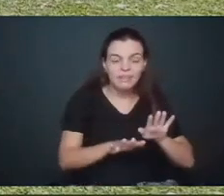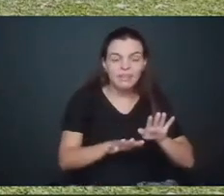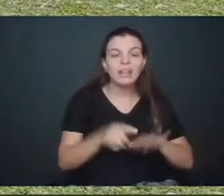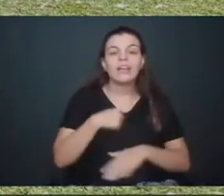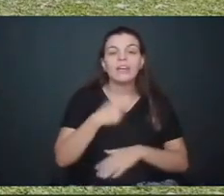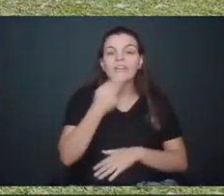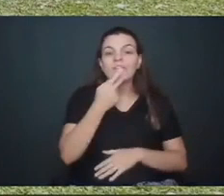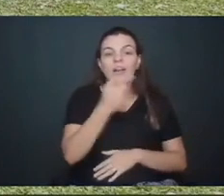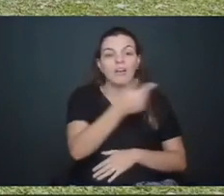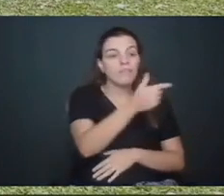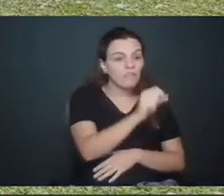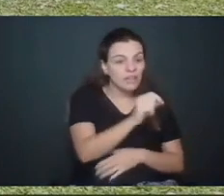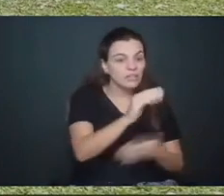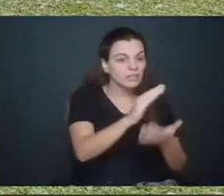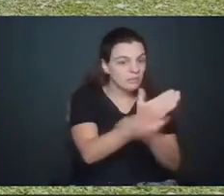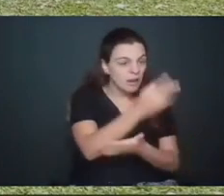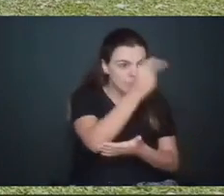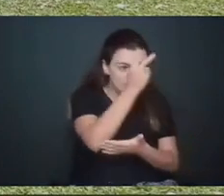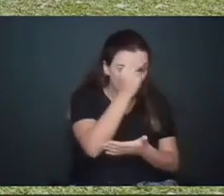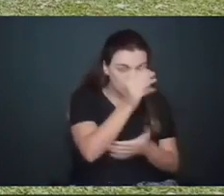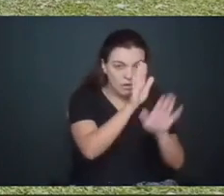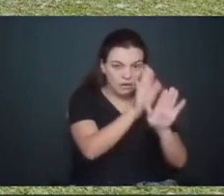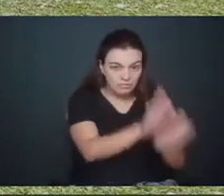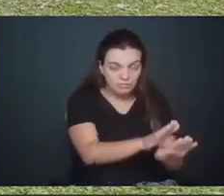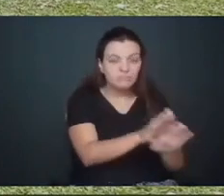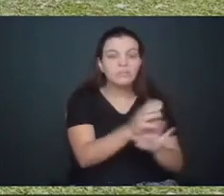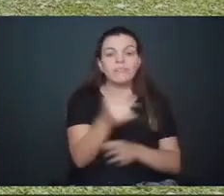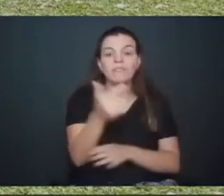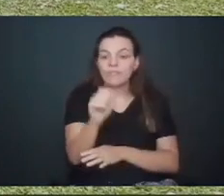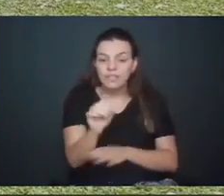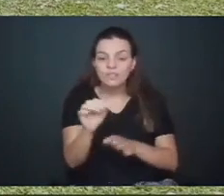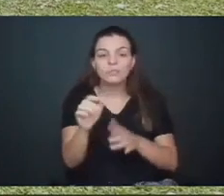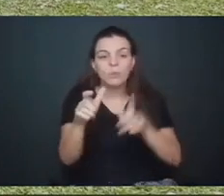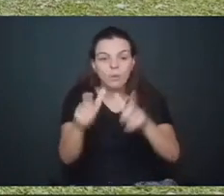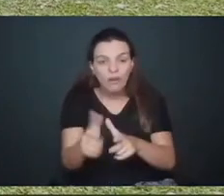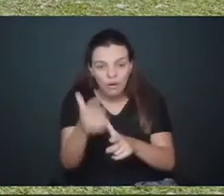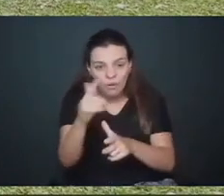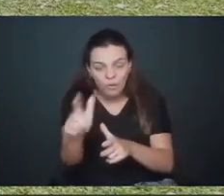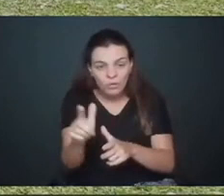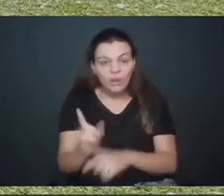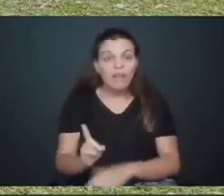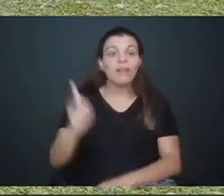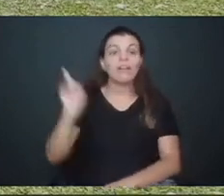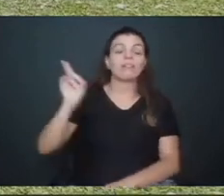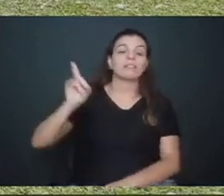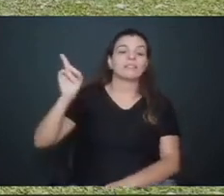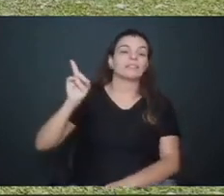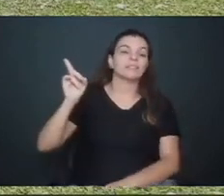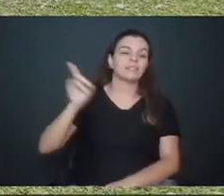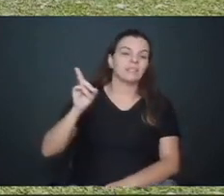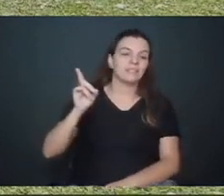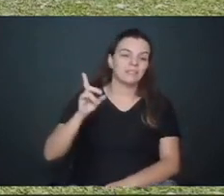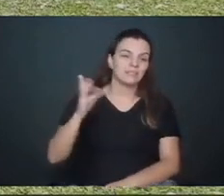plantar em local adequado. Esta muda, este tamanho. Não tem mais predador, não tem mais nada.